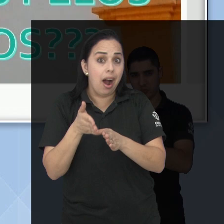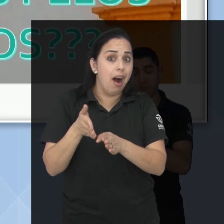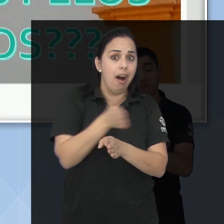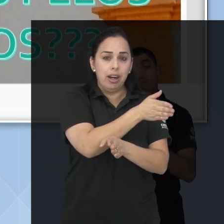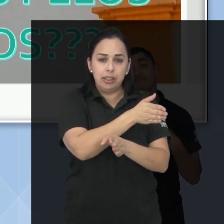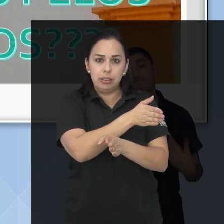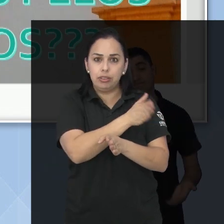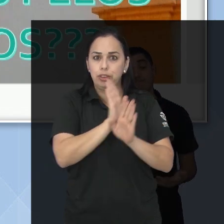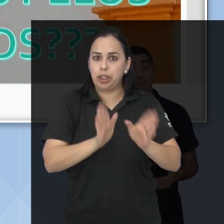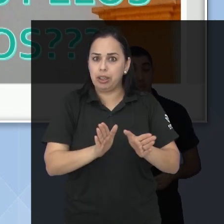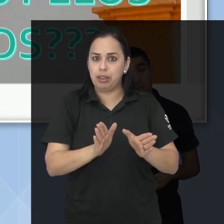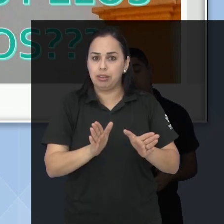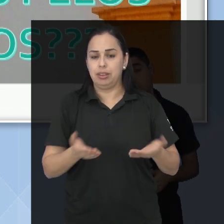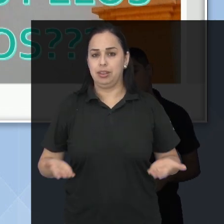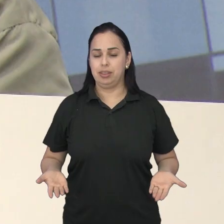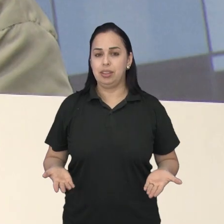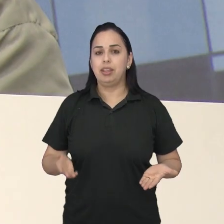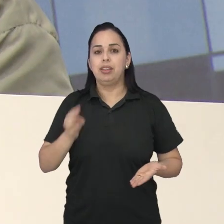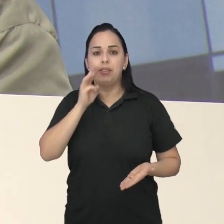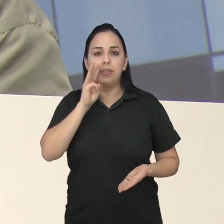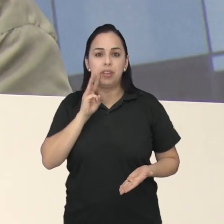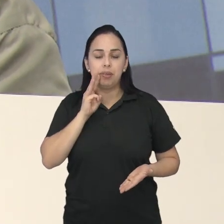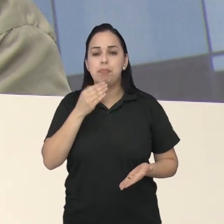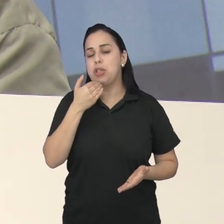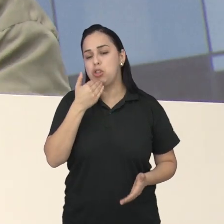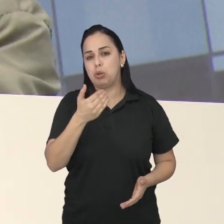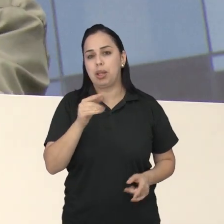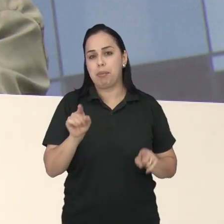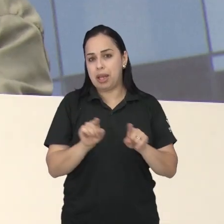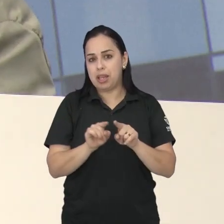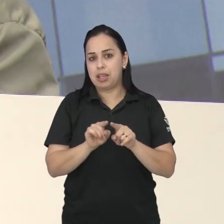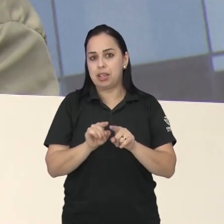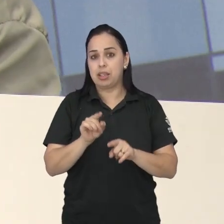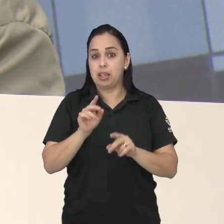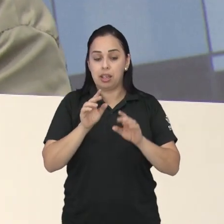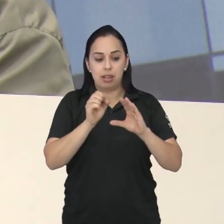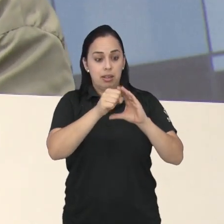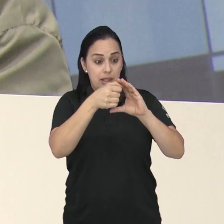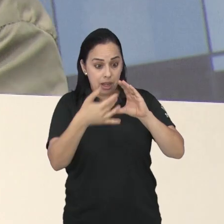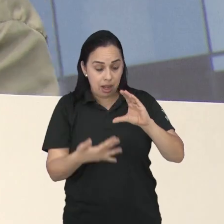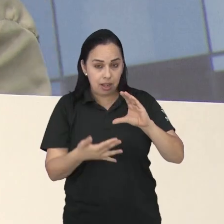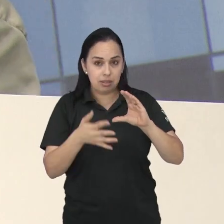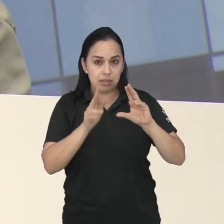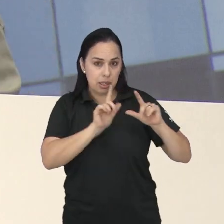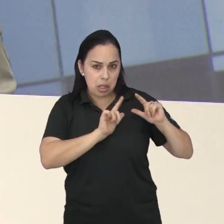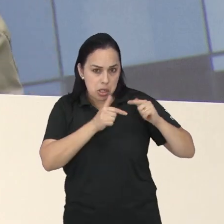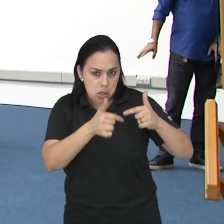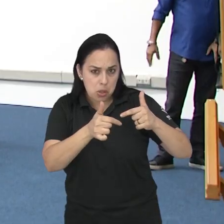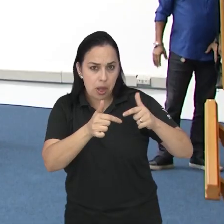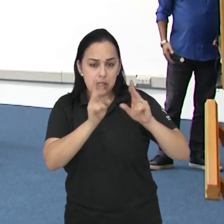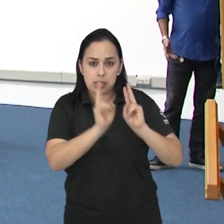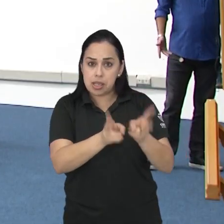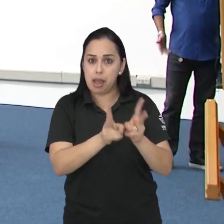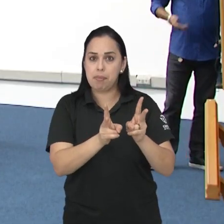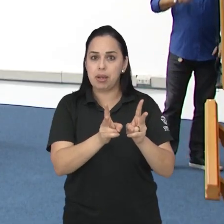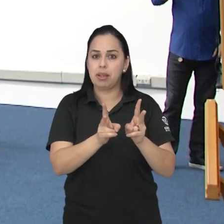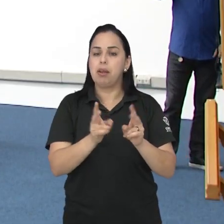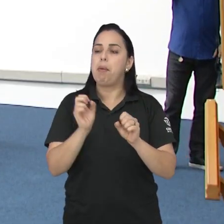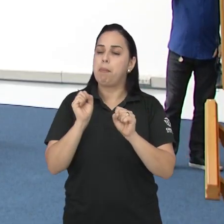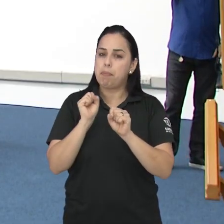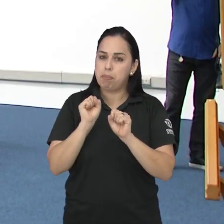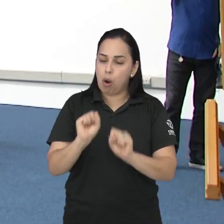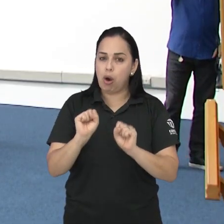desde 1921. Walter também pediu que o local mantenha suas tradições e que a